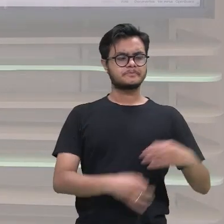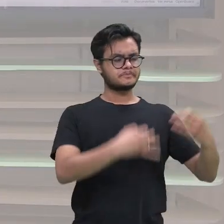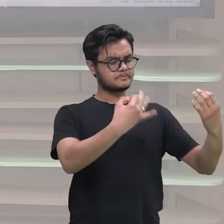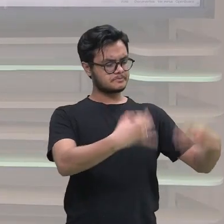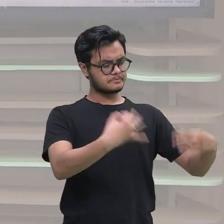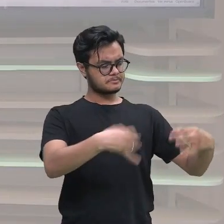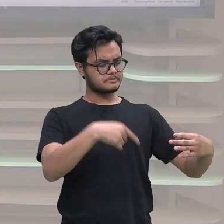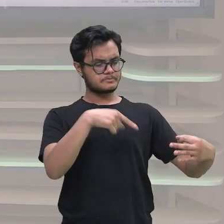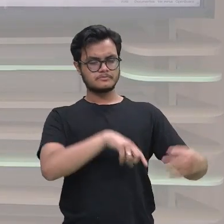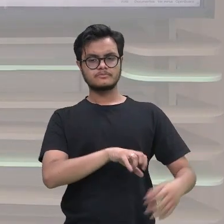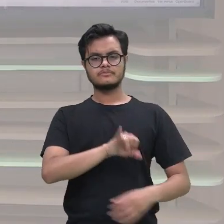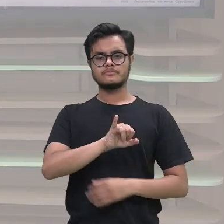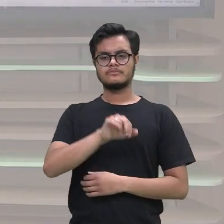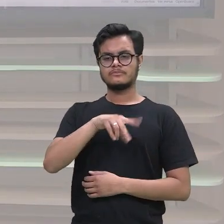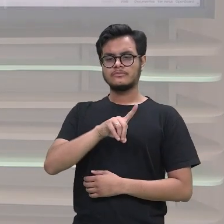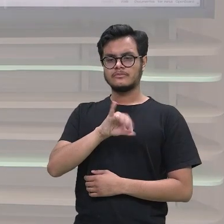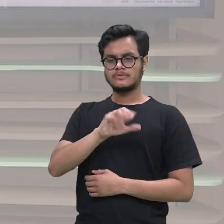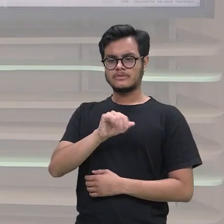certeza,